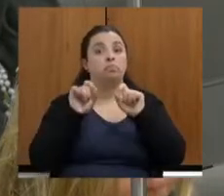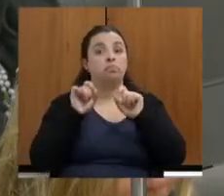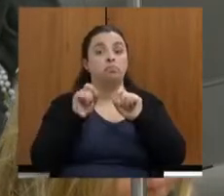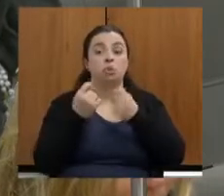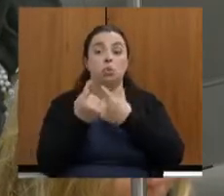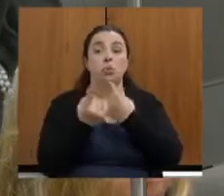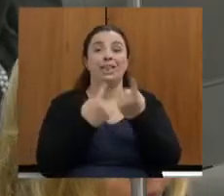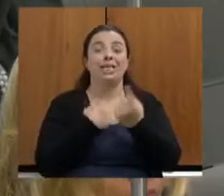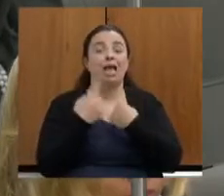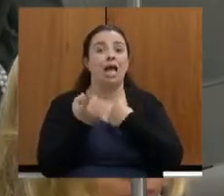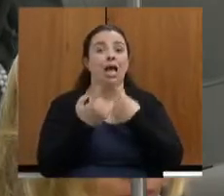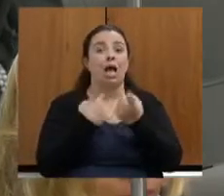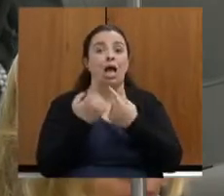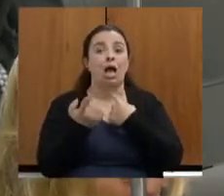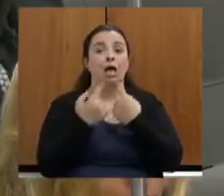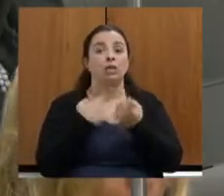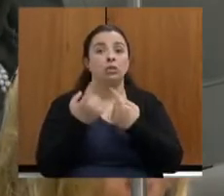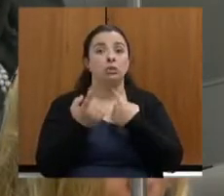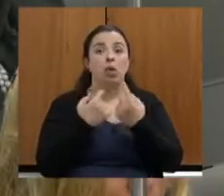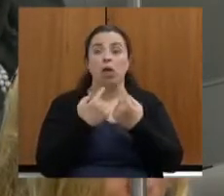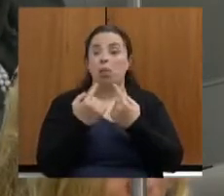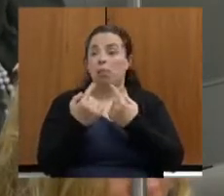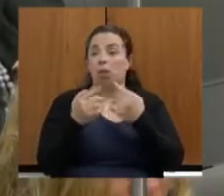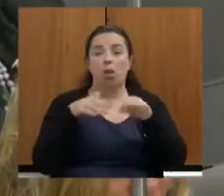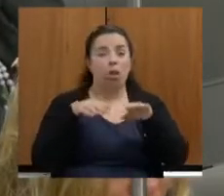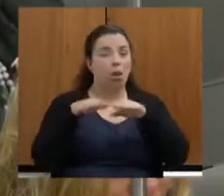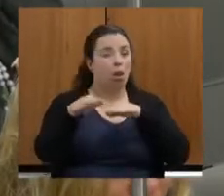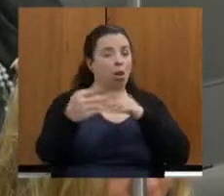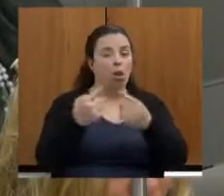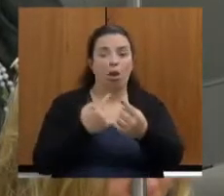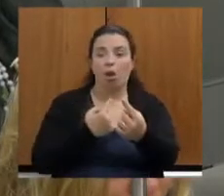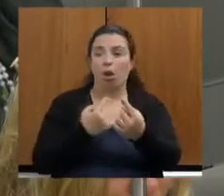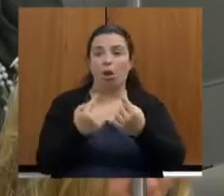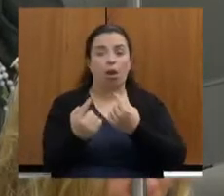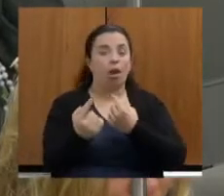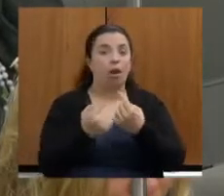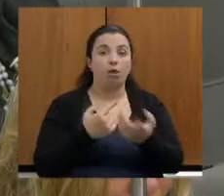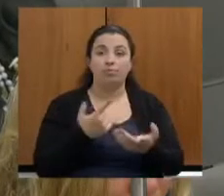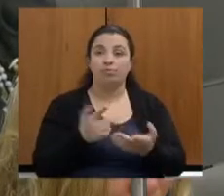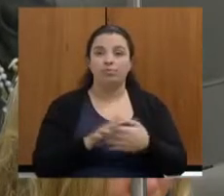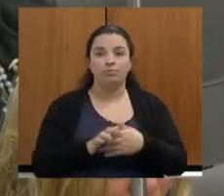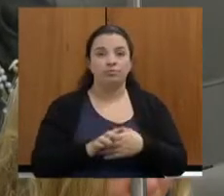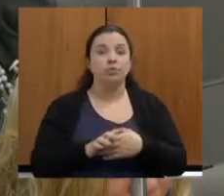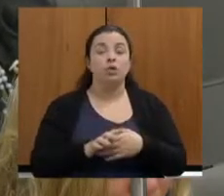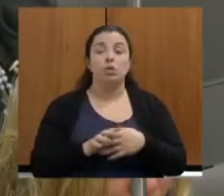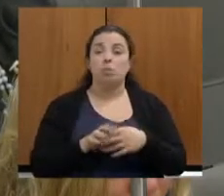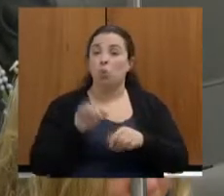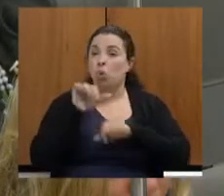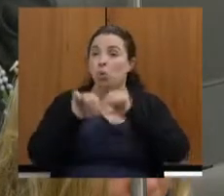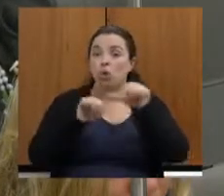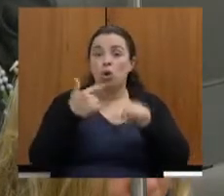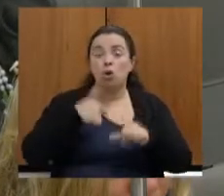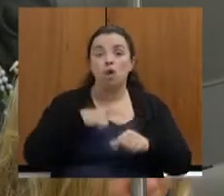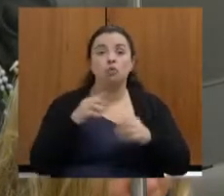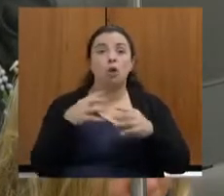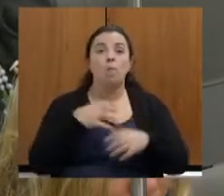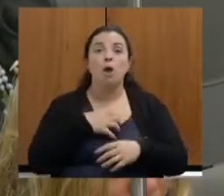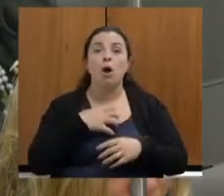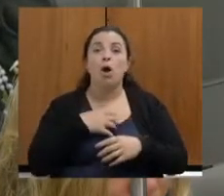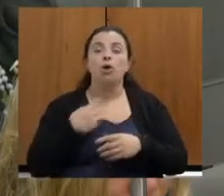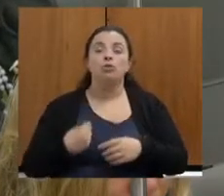trânsito que impactou muito o assim o modo de vida da gente porque lugar pequeno a gente